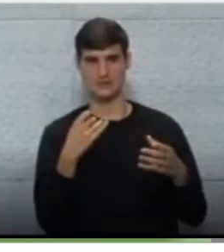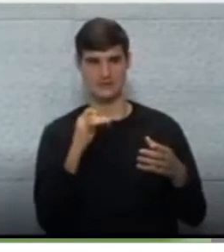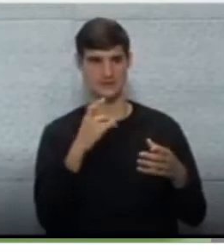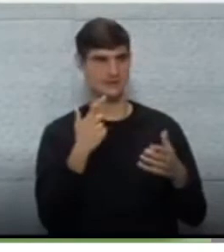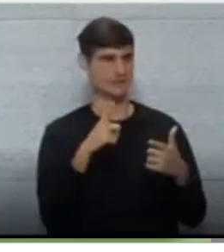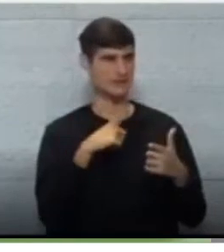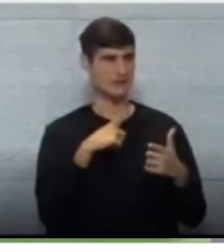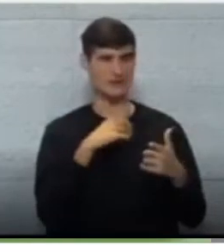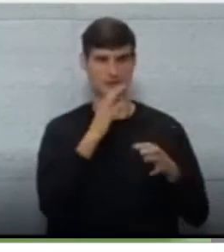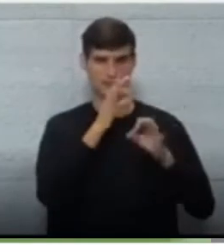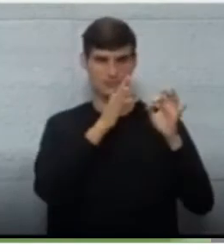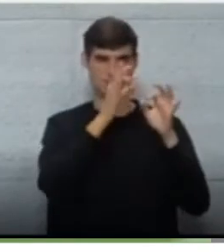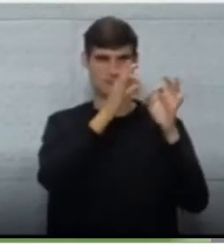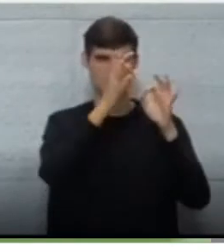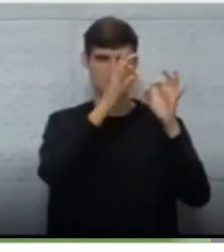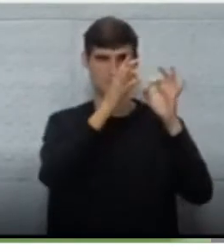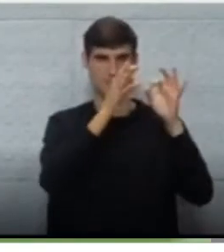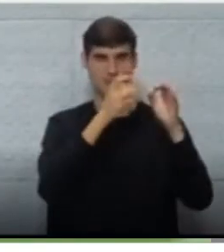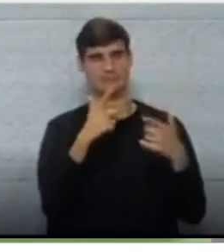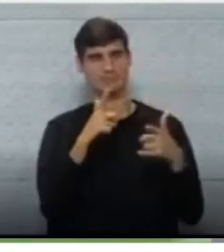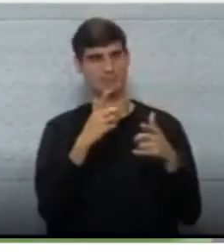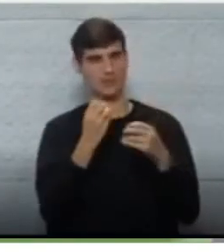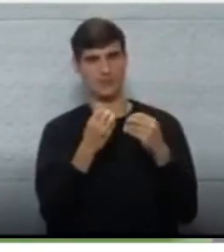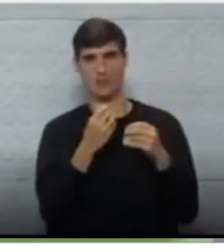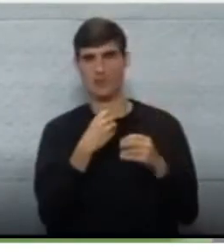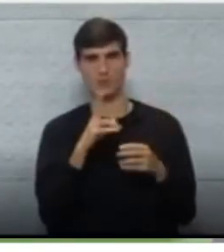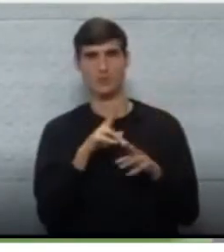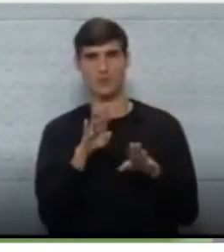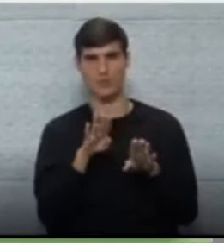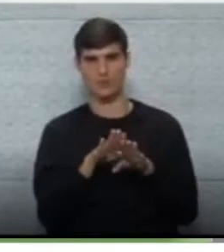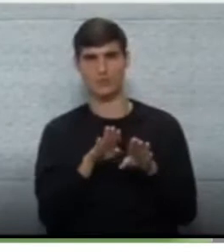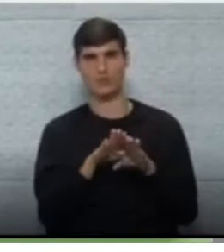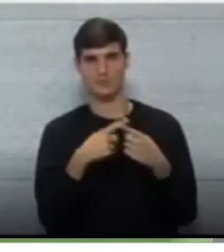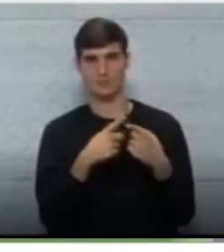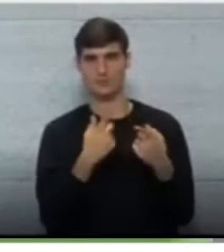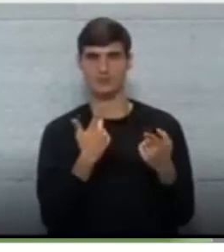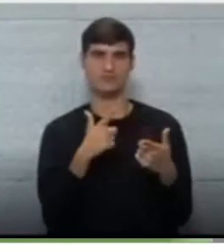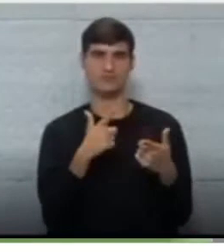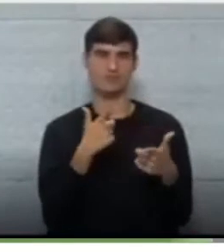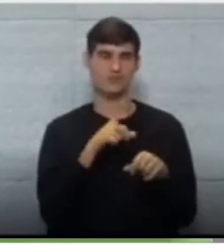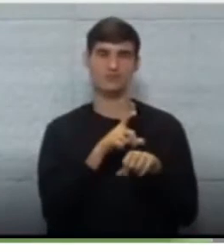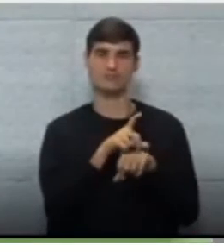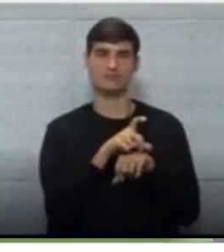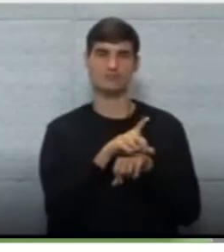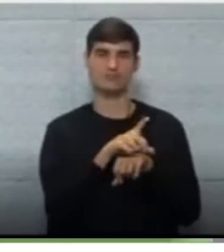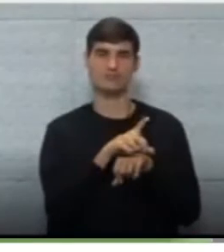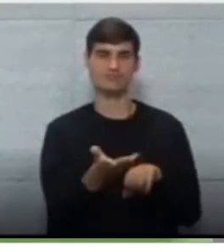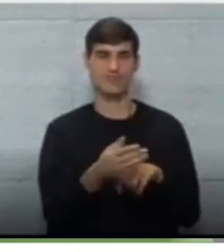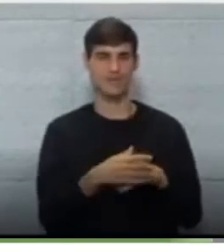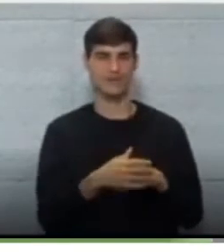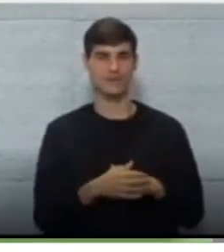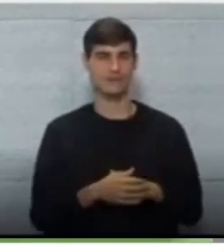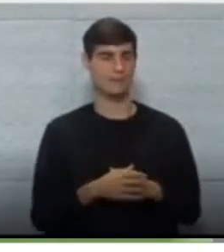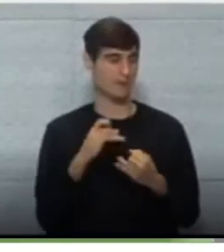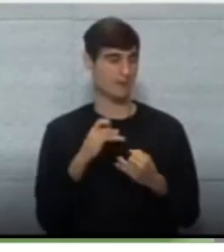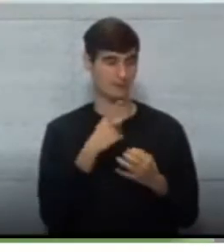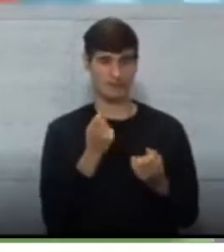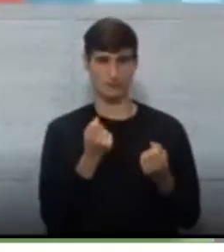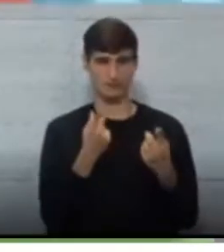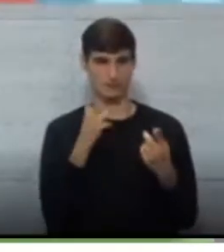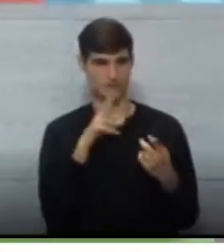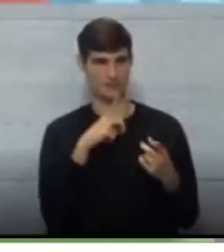colônias crescendo aqui, a gente não poderia utilizar também essa placa para fazer o cultivo. Então, esse procedimento para identificação aí,